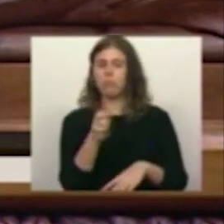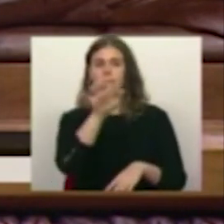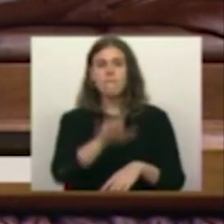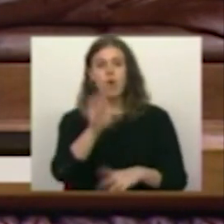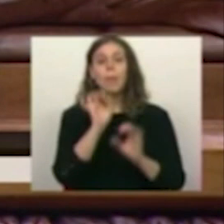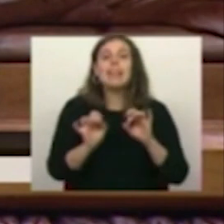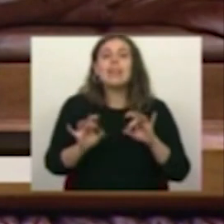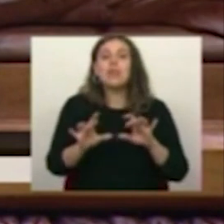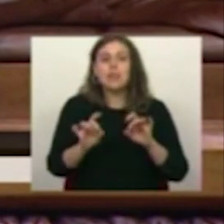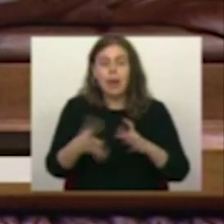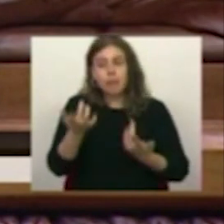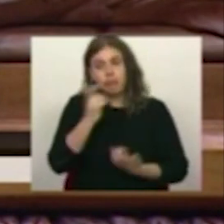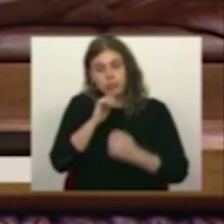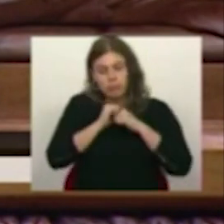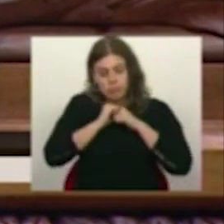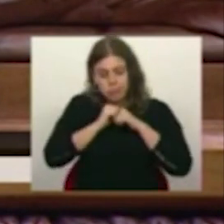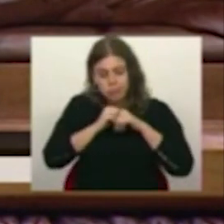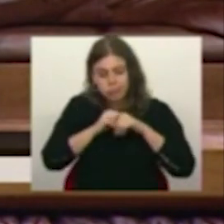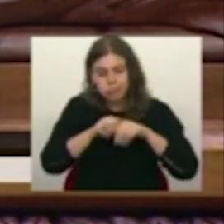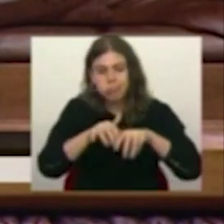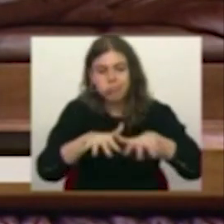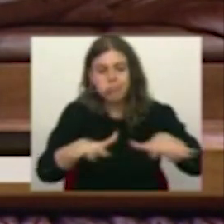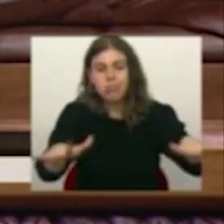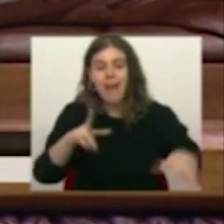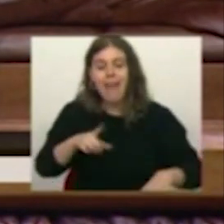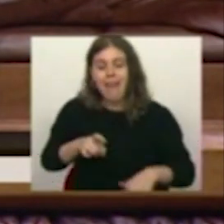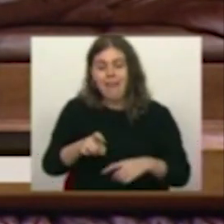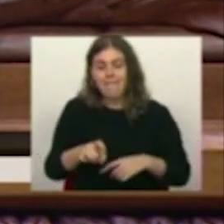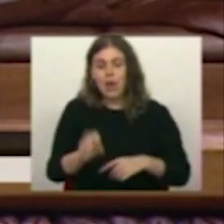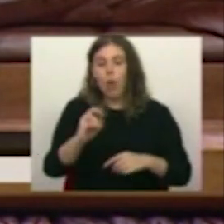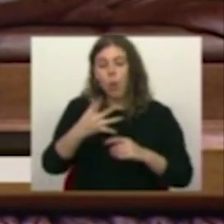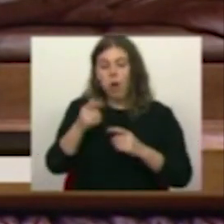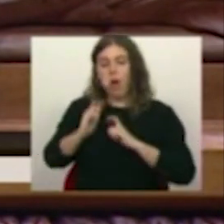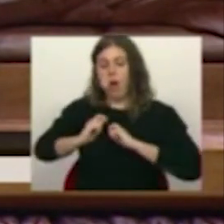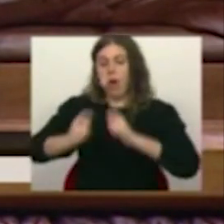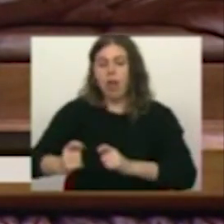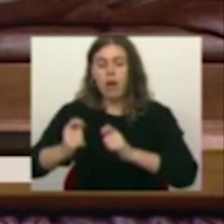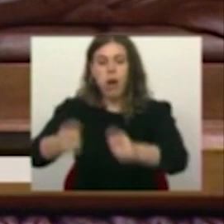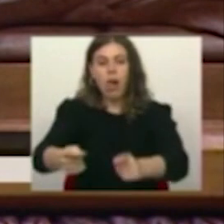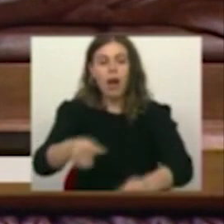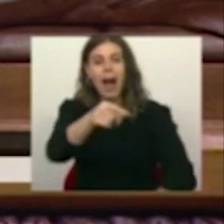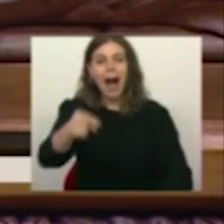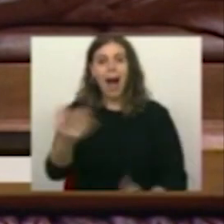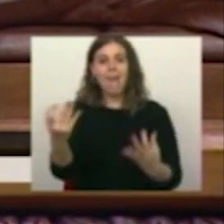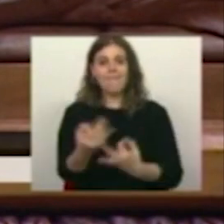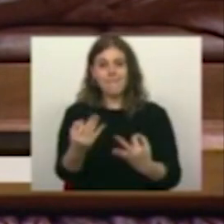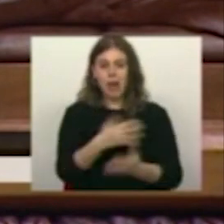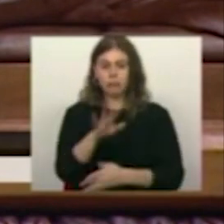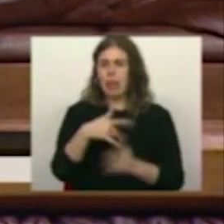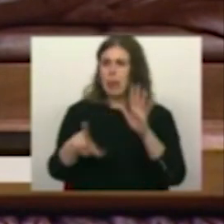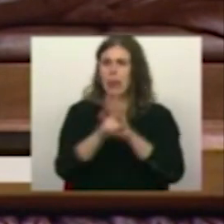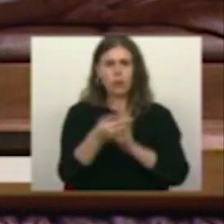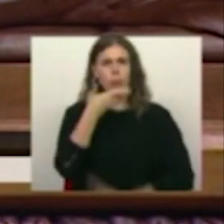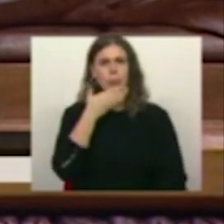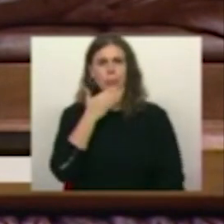forma a evitar eventual disseminação da infecção ou contaminação. Existe, pois, enquadramento